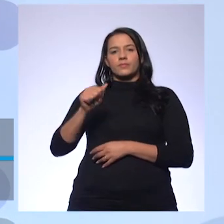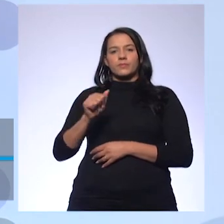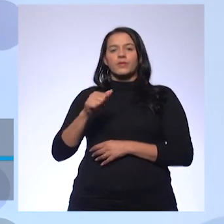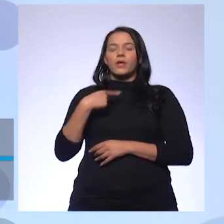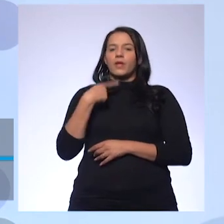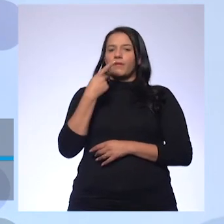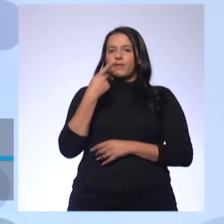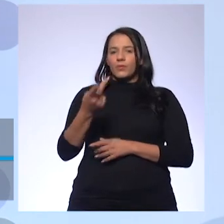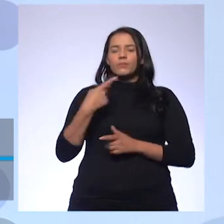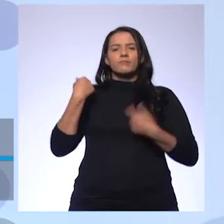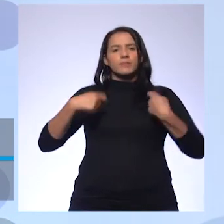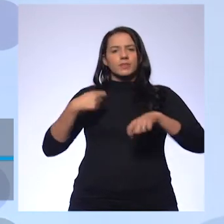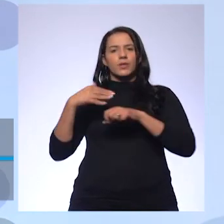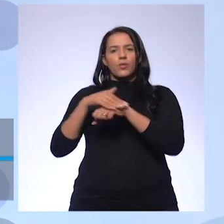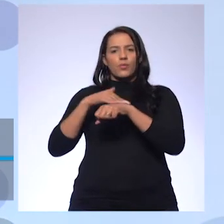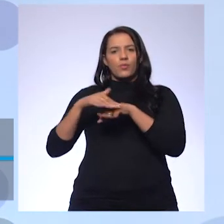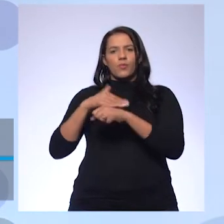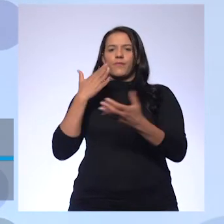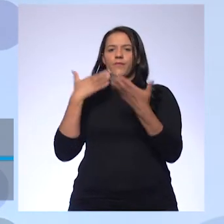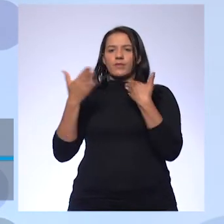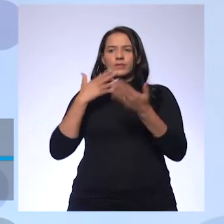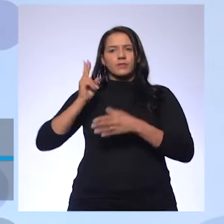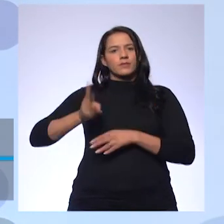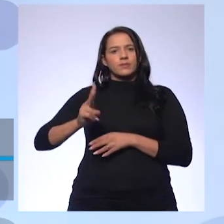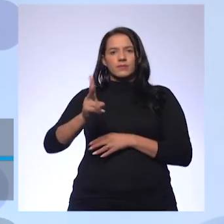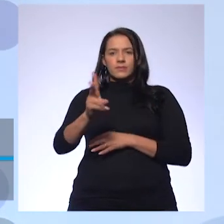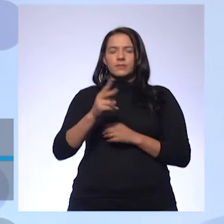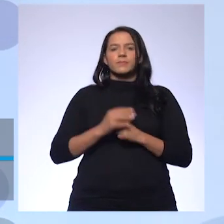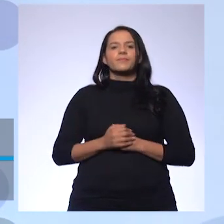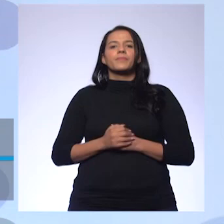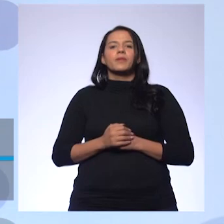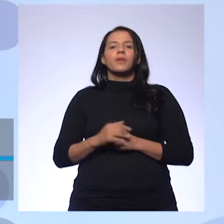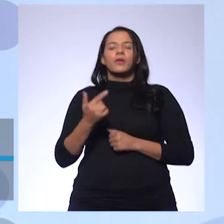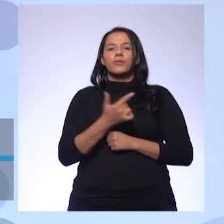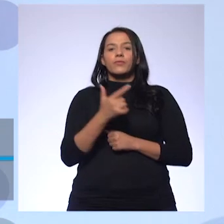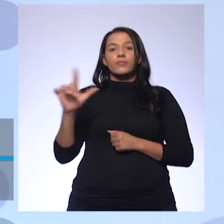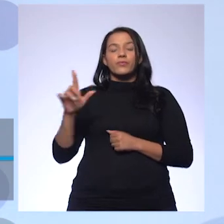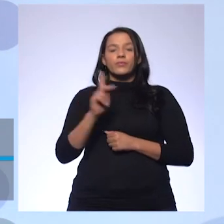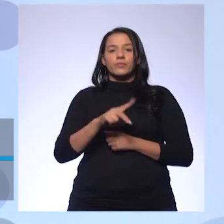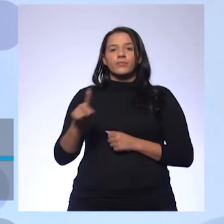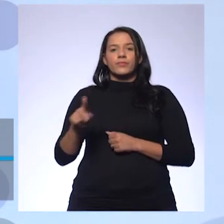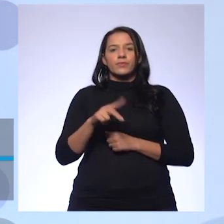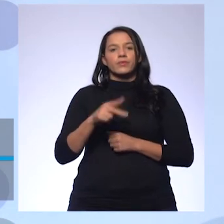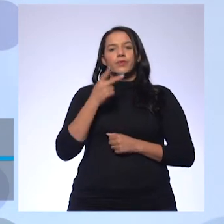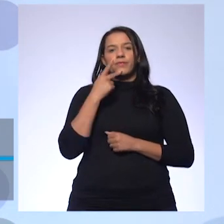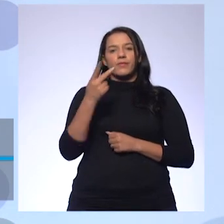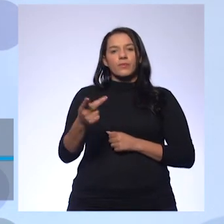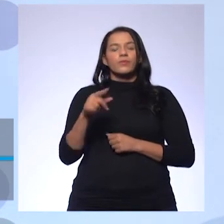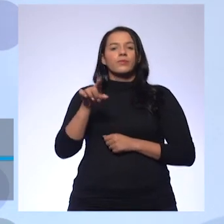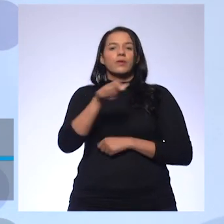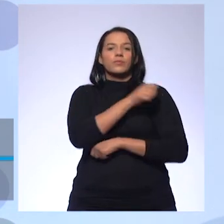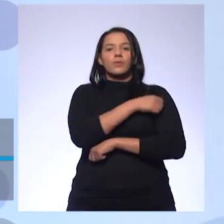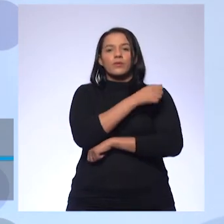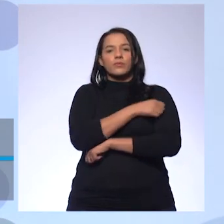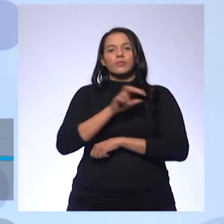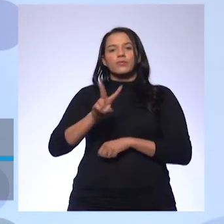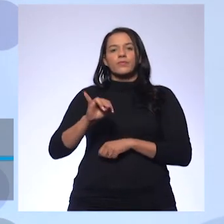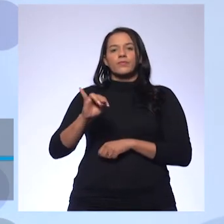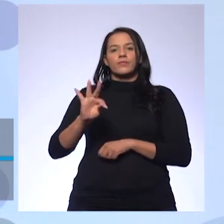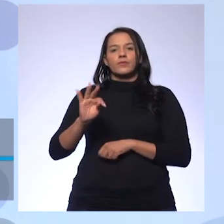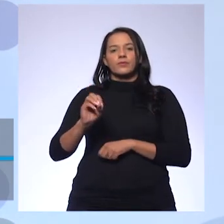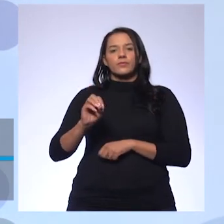sempre, enfrentar e ser persistente. E teve um outro professor aqui que fala de um aluno que é o Vitor